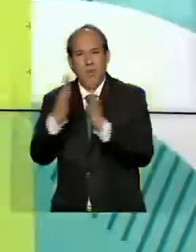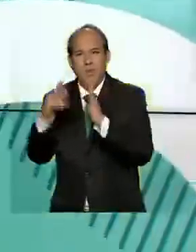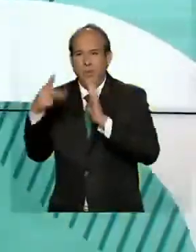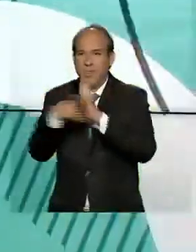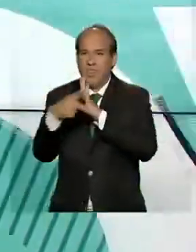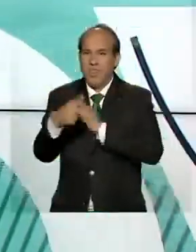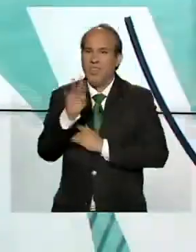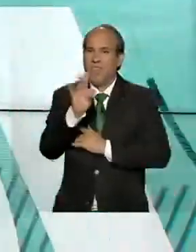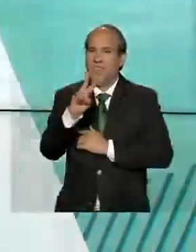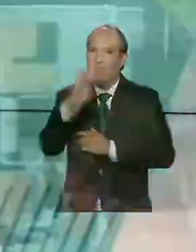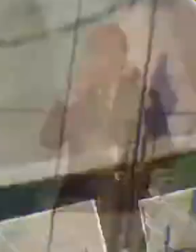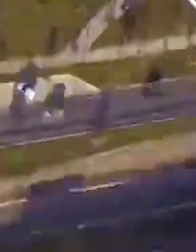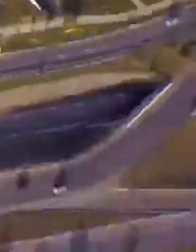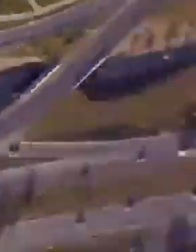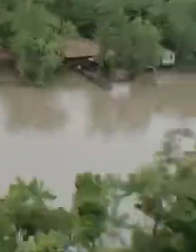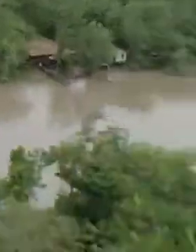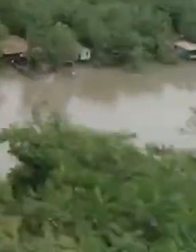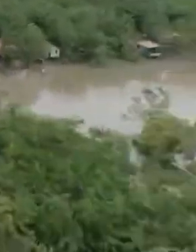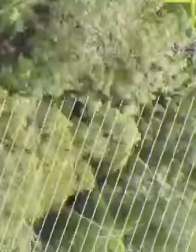Brasil.